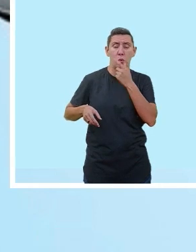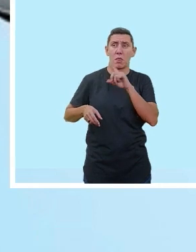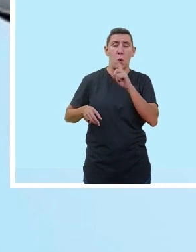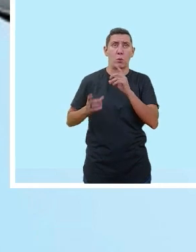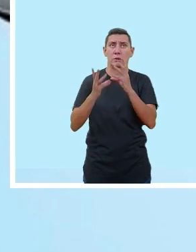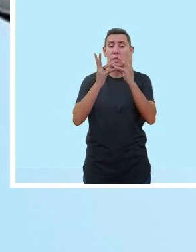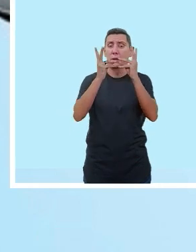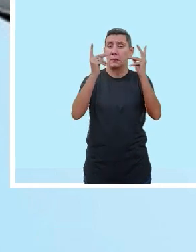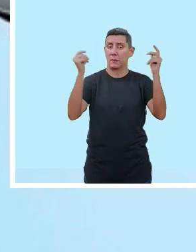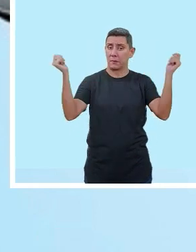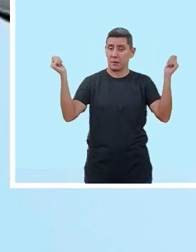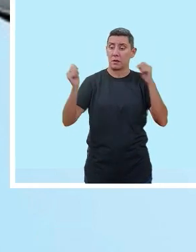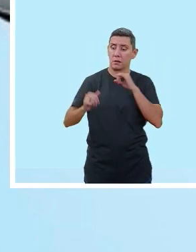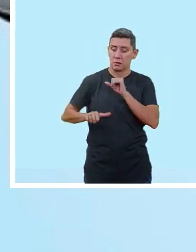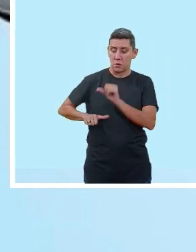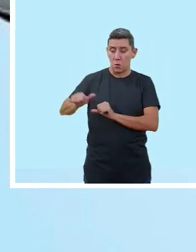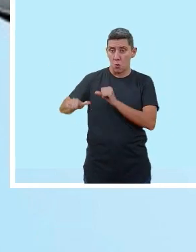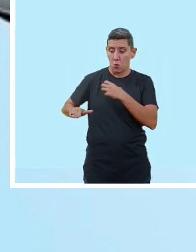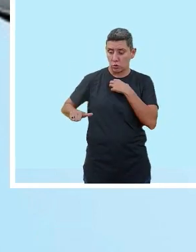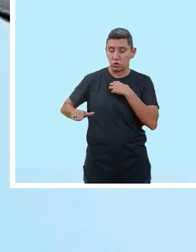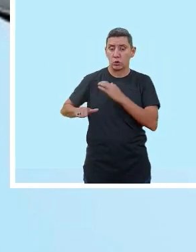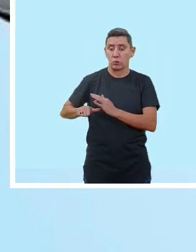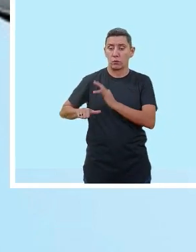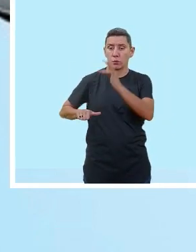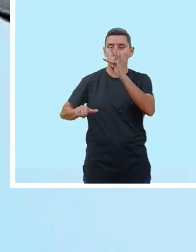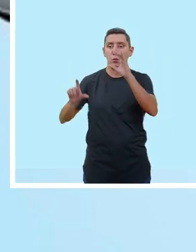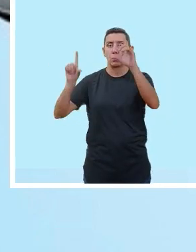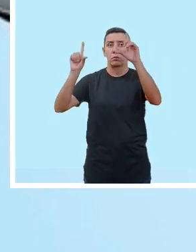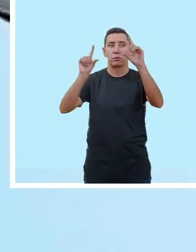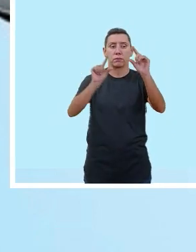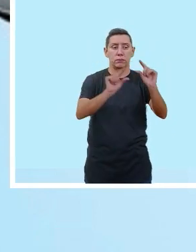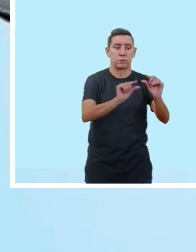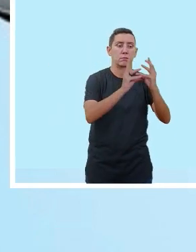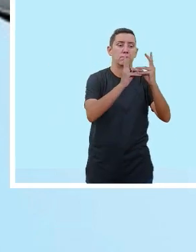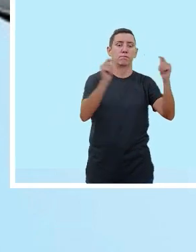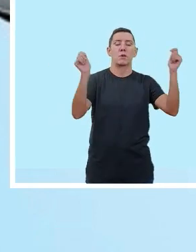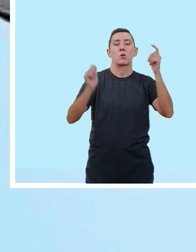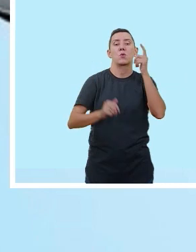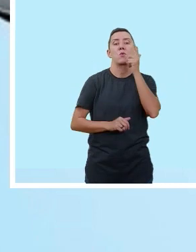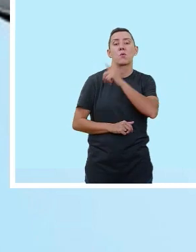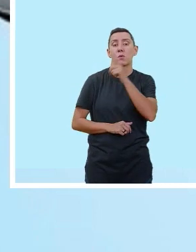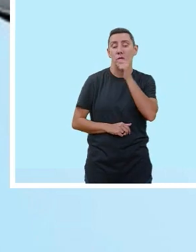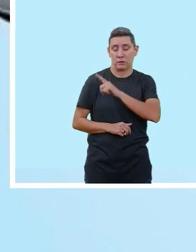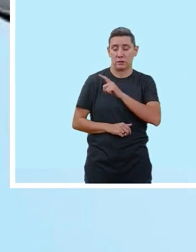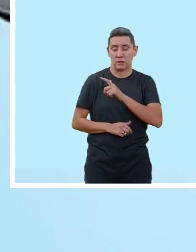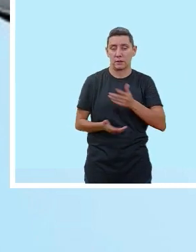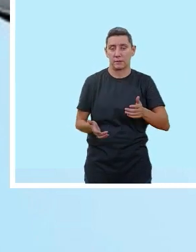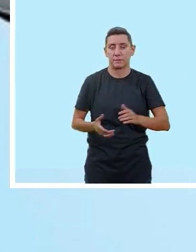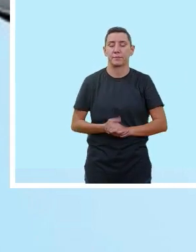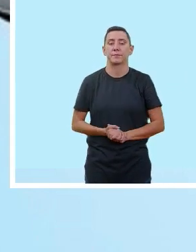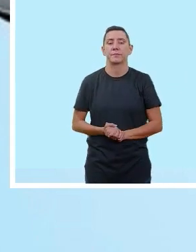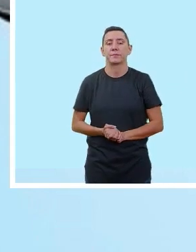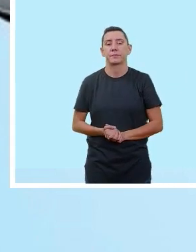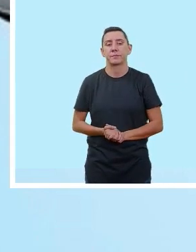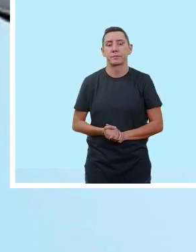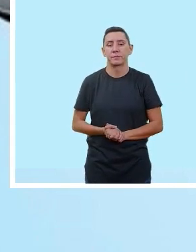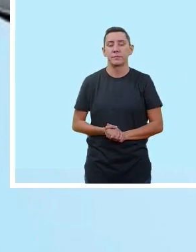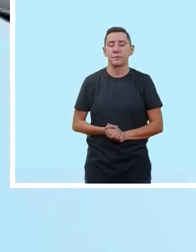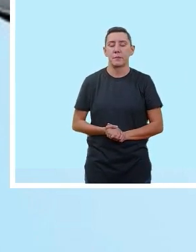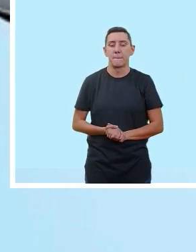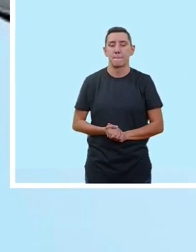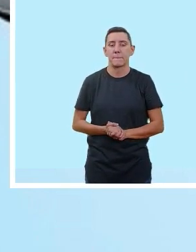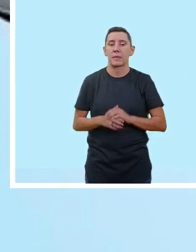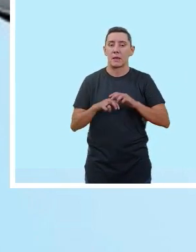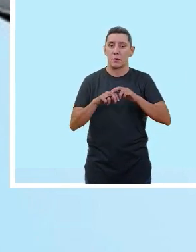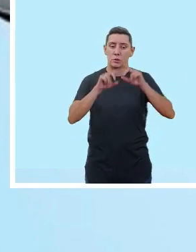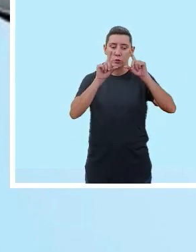objetivo de neutralidade de carbono, que é tão importante para evitar os efeitos, a questão do efeito estufa, tá? O aquecimento relacionado